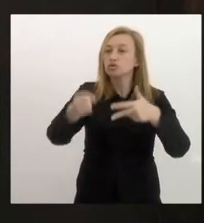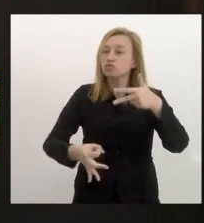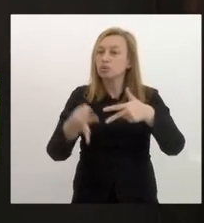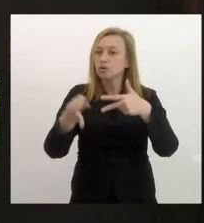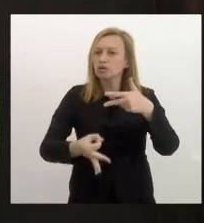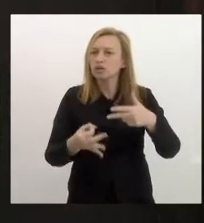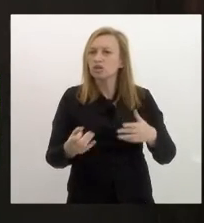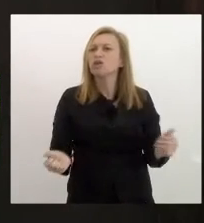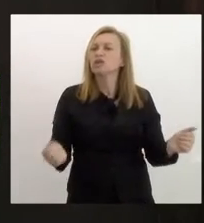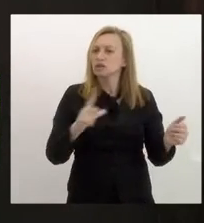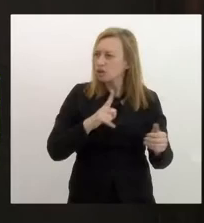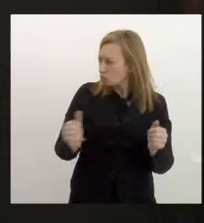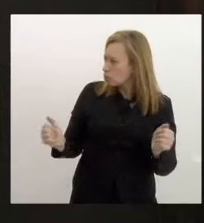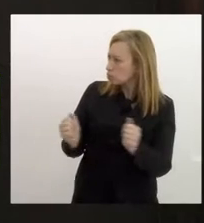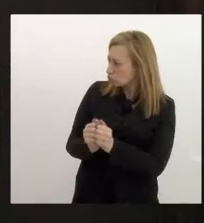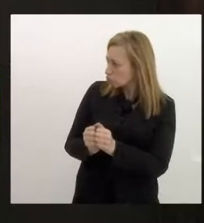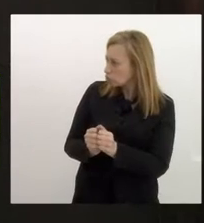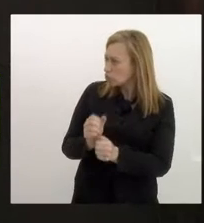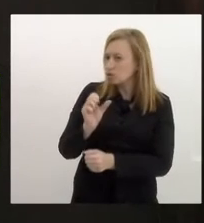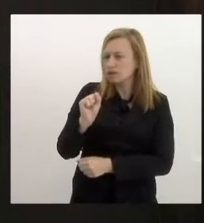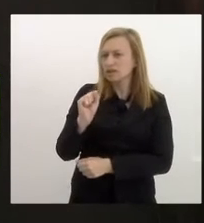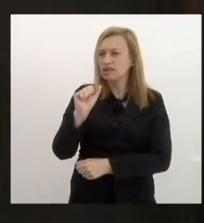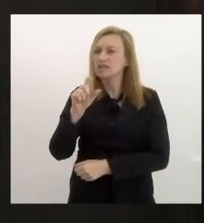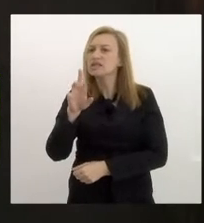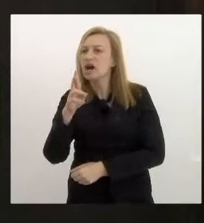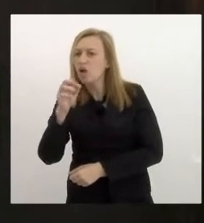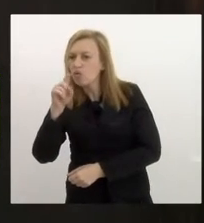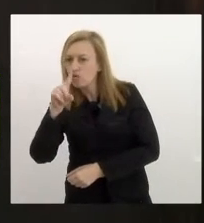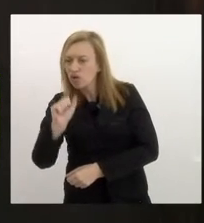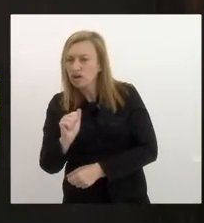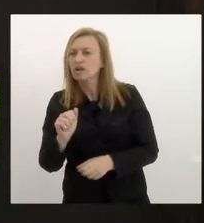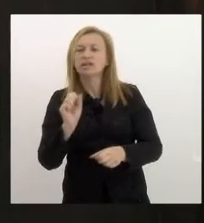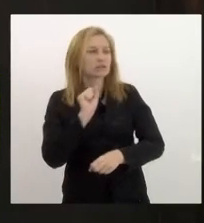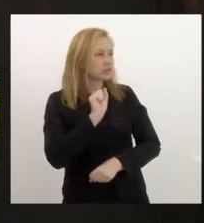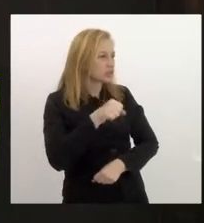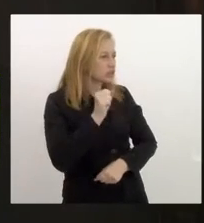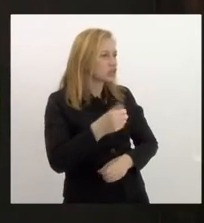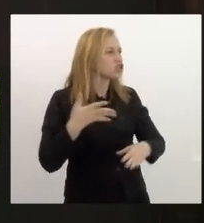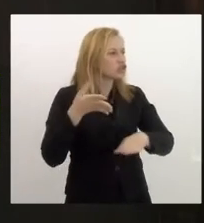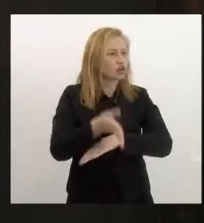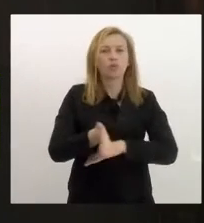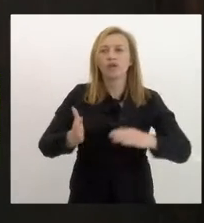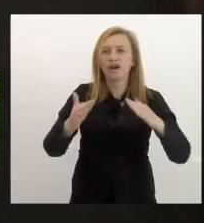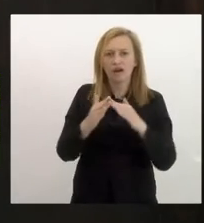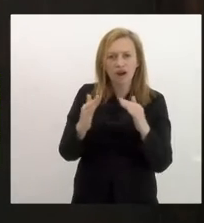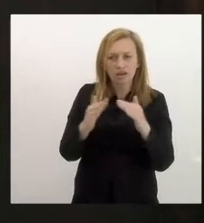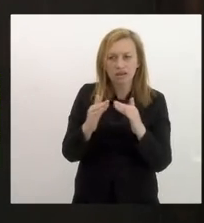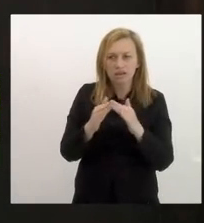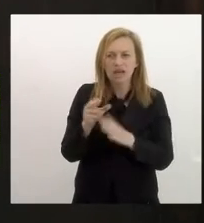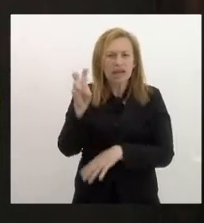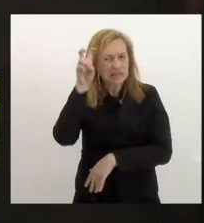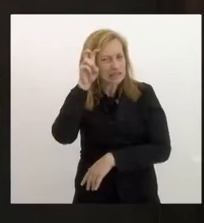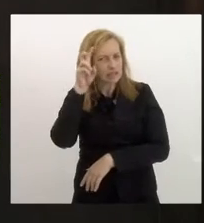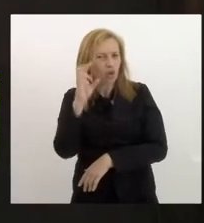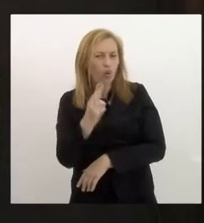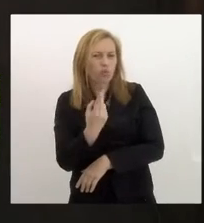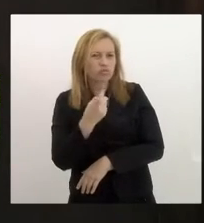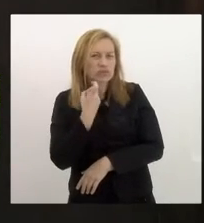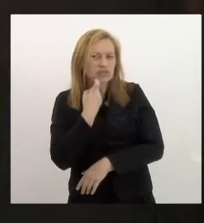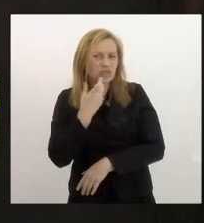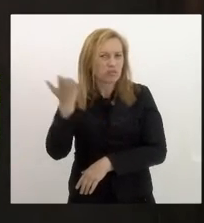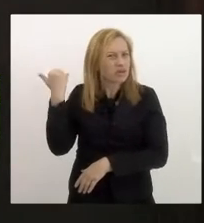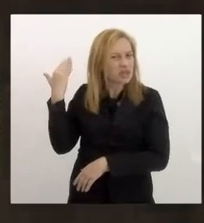conjunto da G salvas então exatamente palavras mas exatamente chegou na casa quinta ou sexta-feira